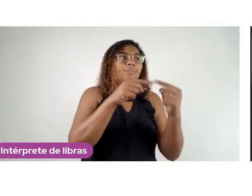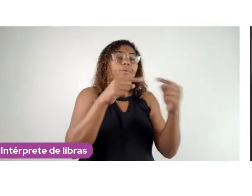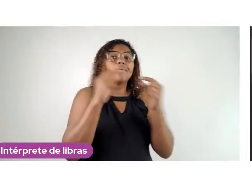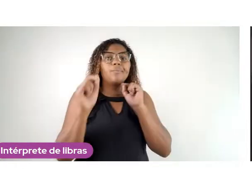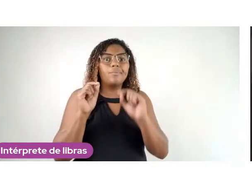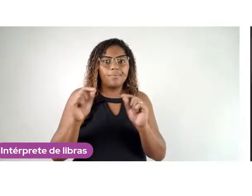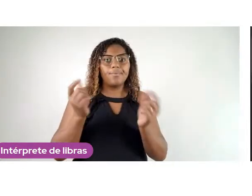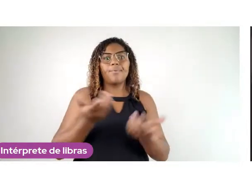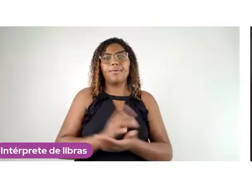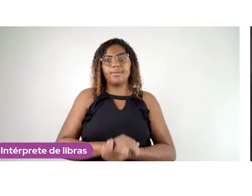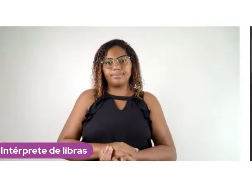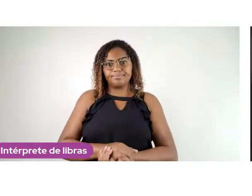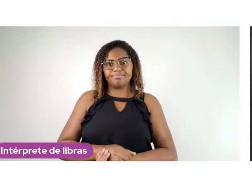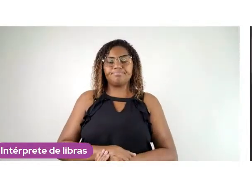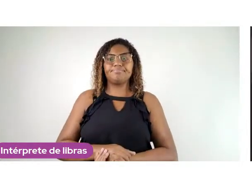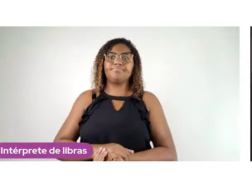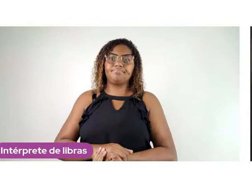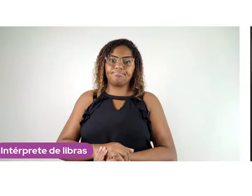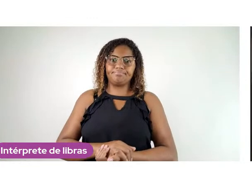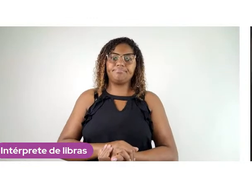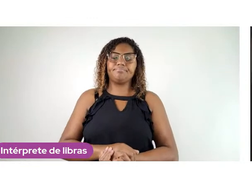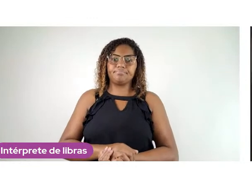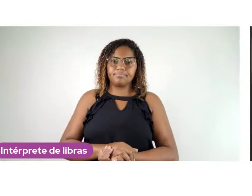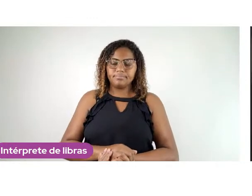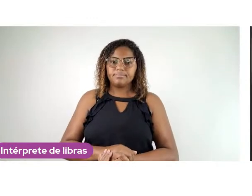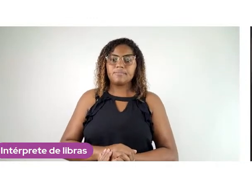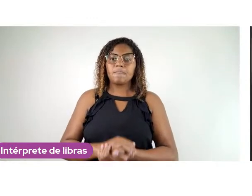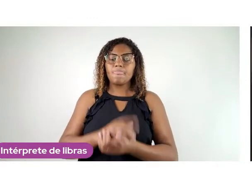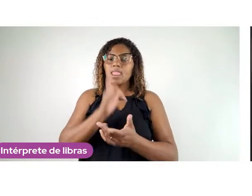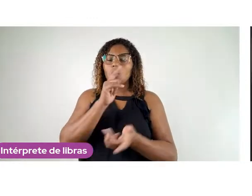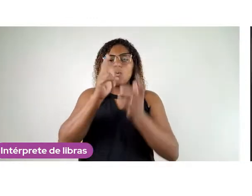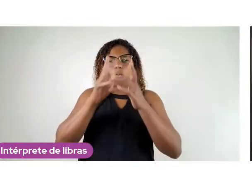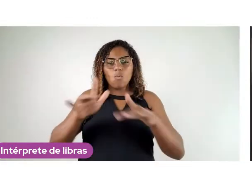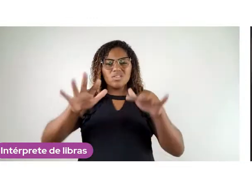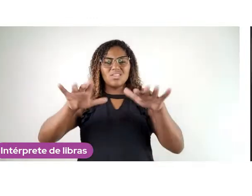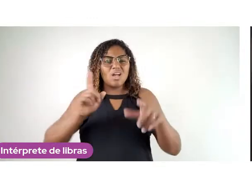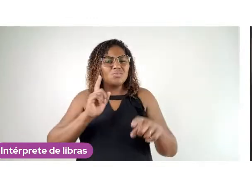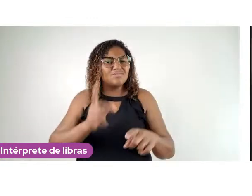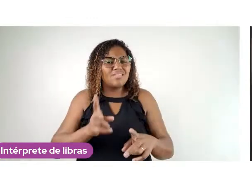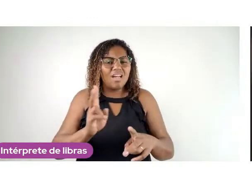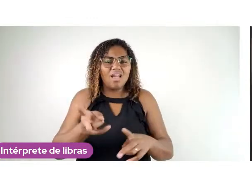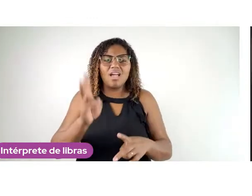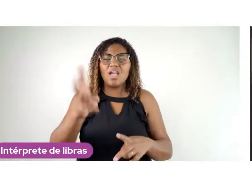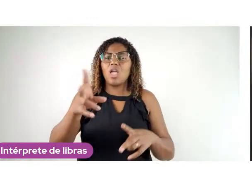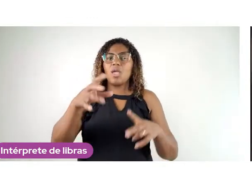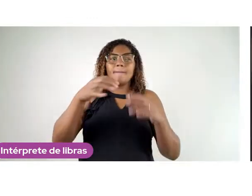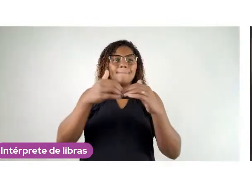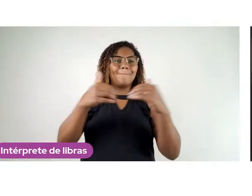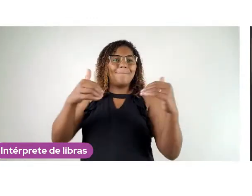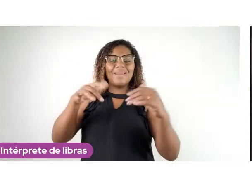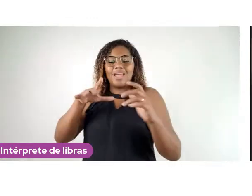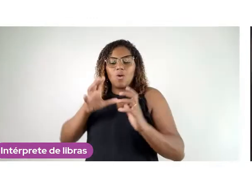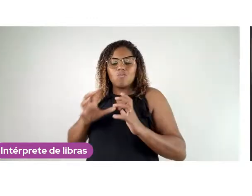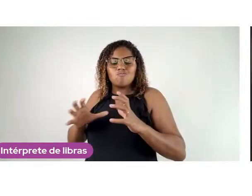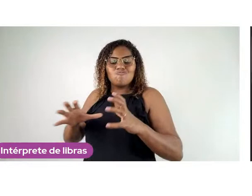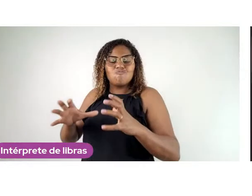né? E o oceano sempre teve um destaque, sempre teve um capítulo dedicado